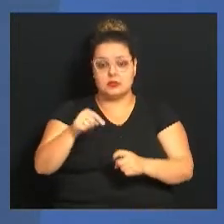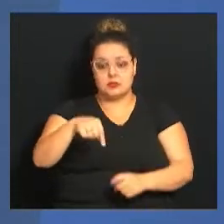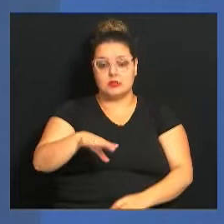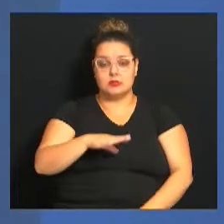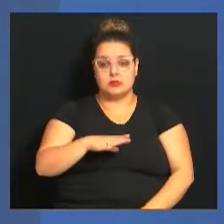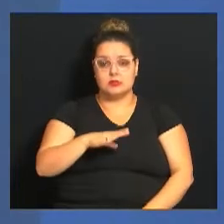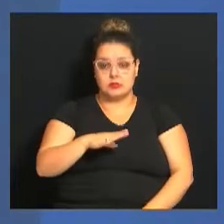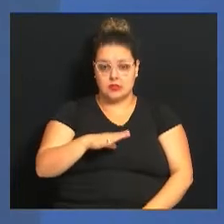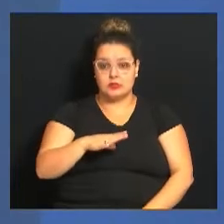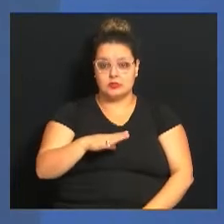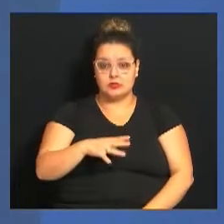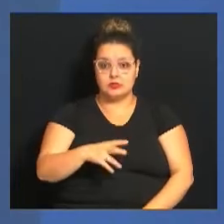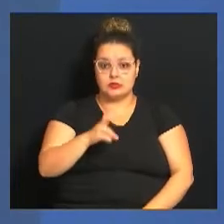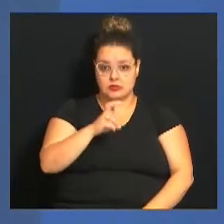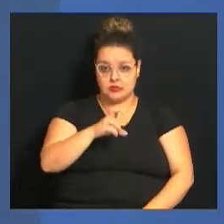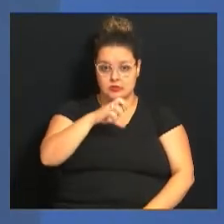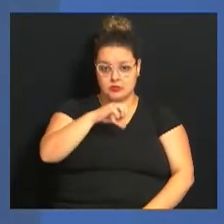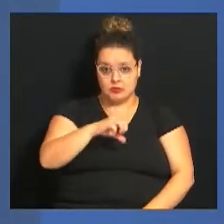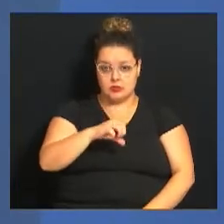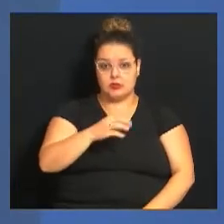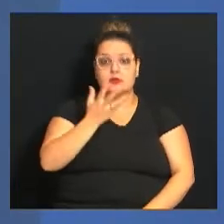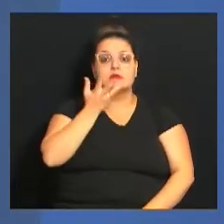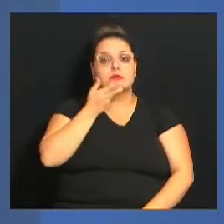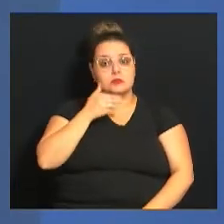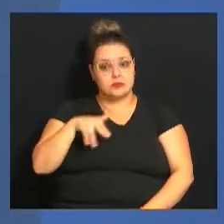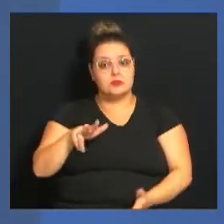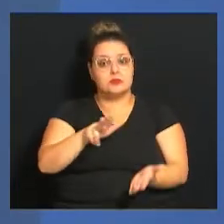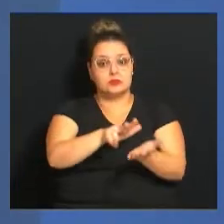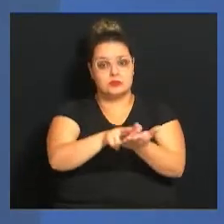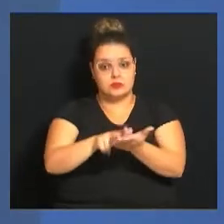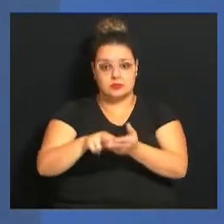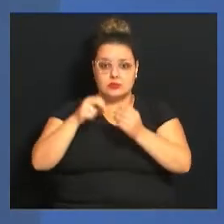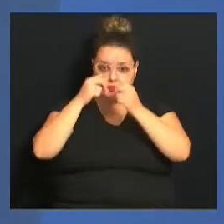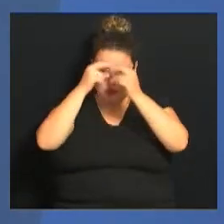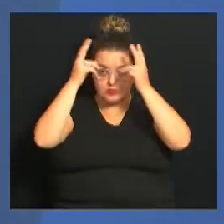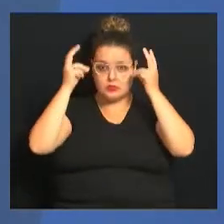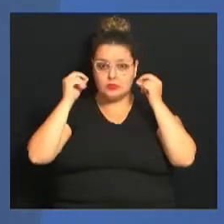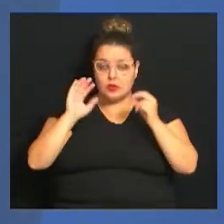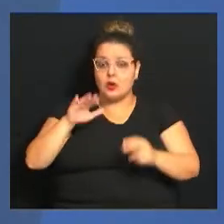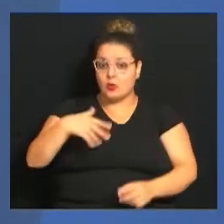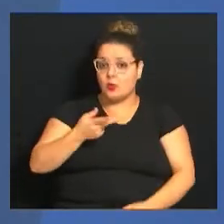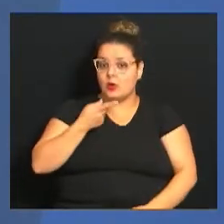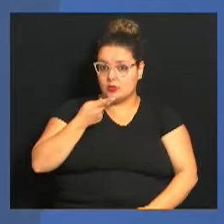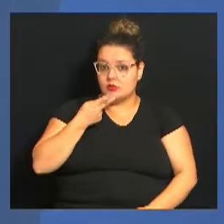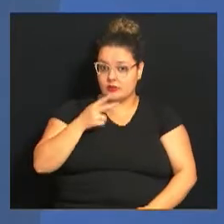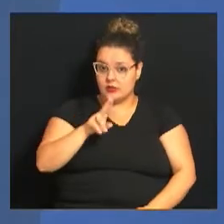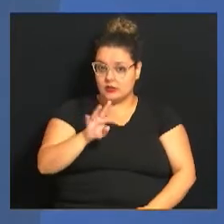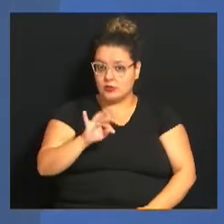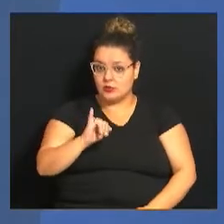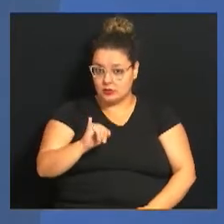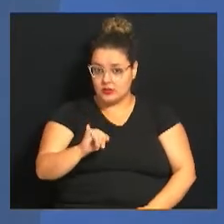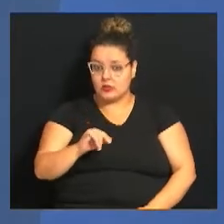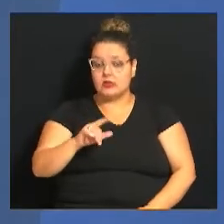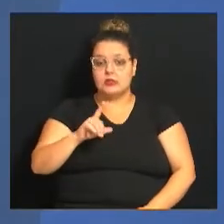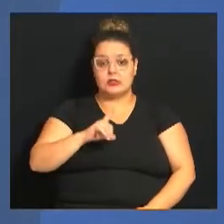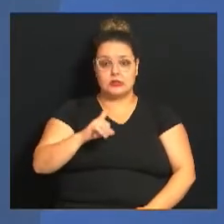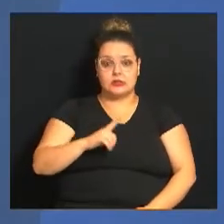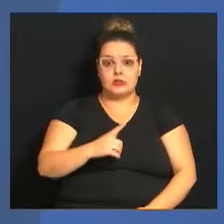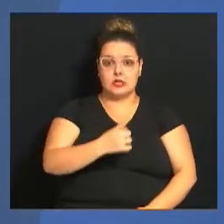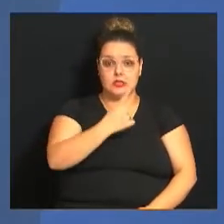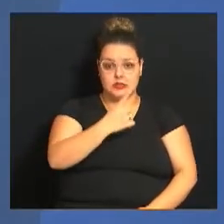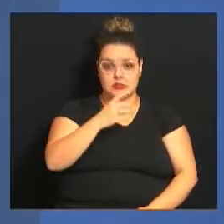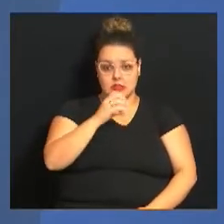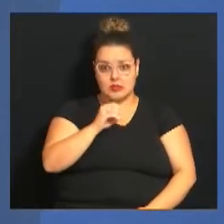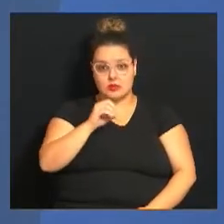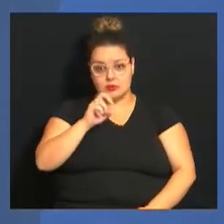temos 59 crianças internadas em leitos de enfermaria. Quando a gente fala nas UTIs, nós temos 105